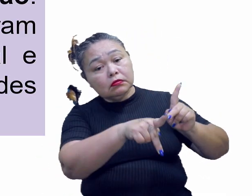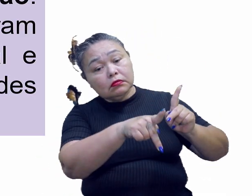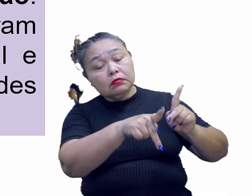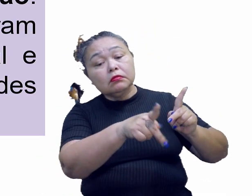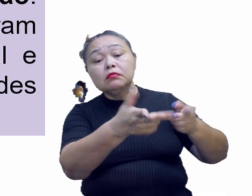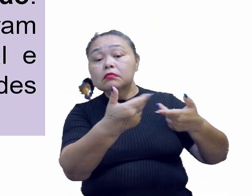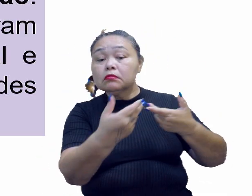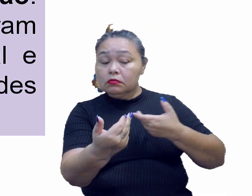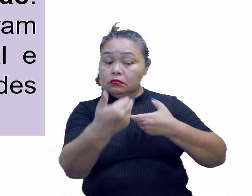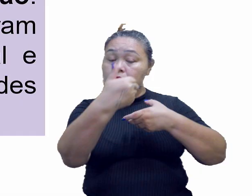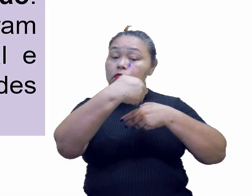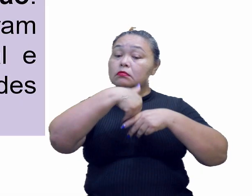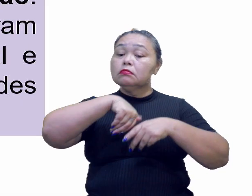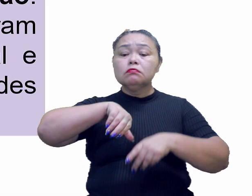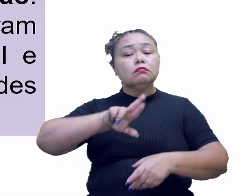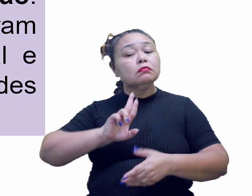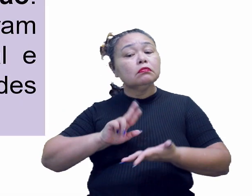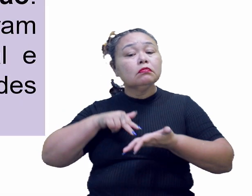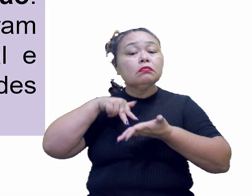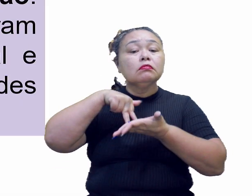à autodeterminação.